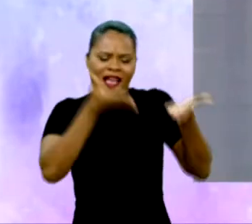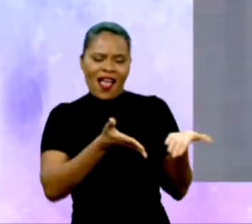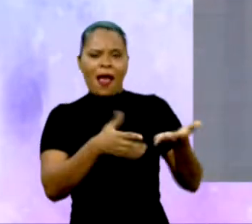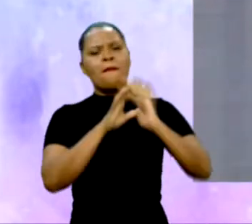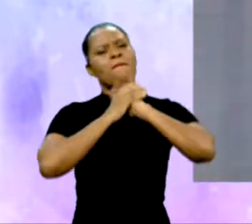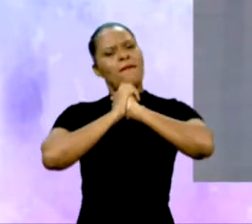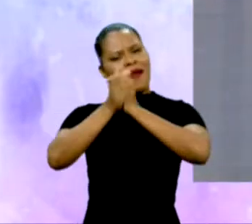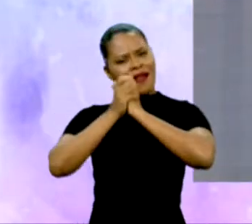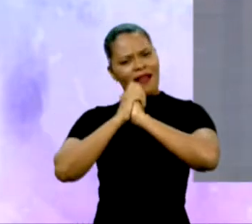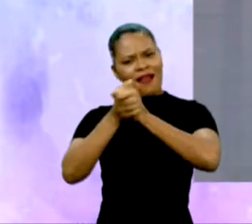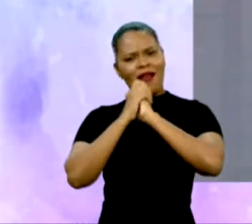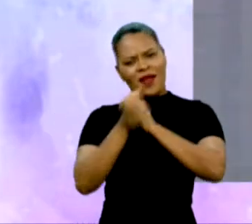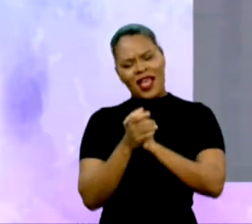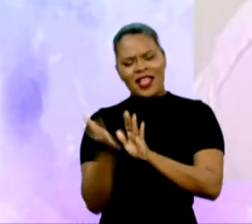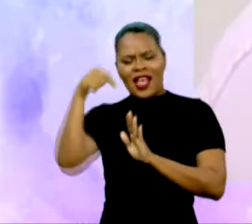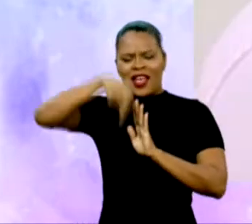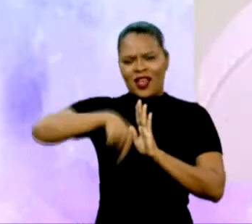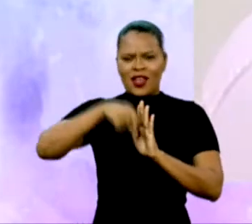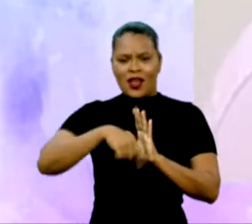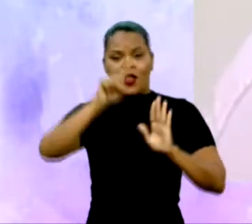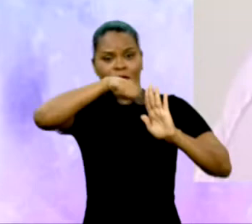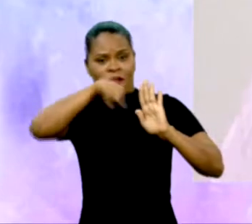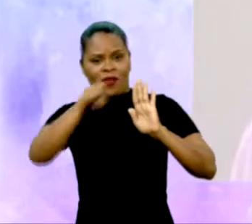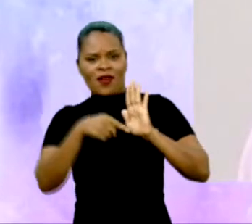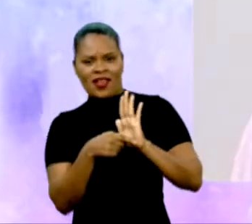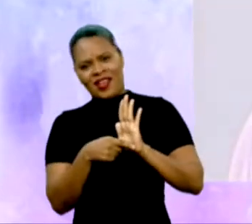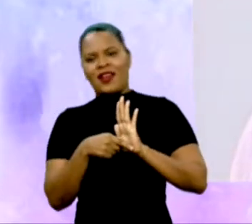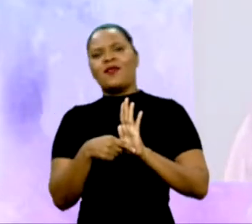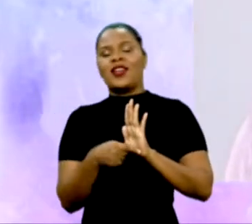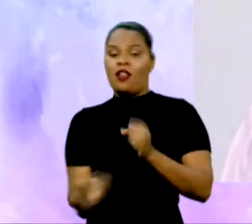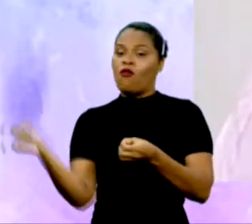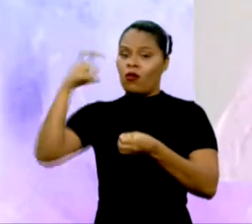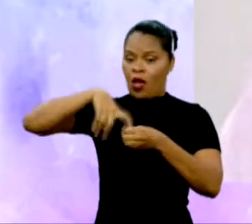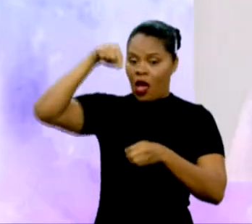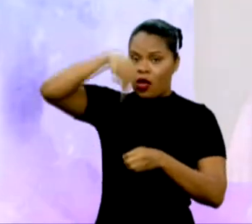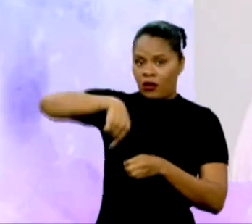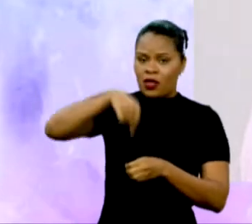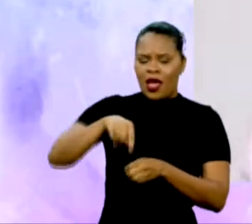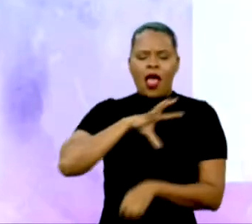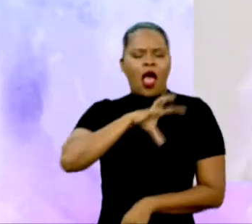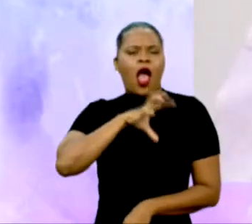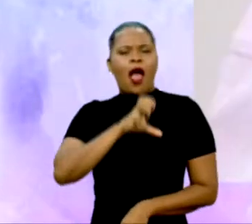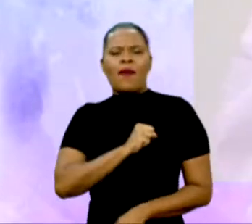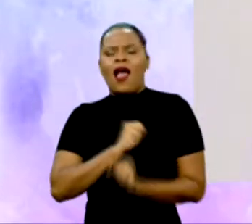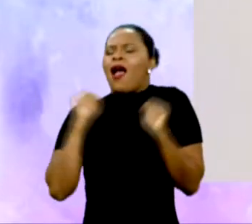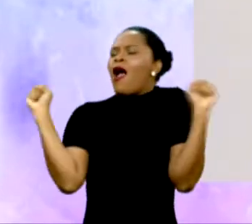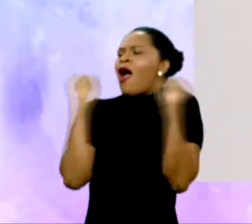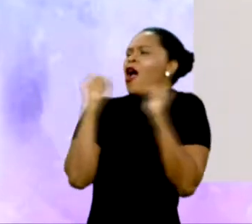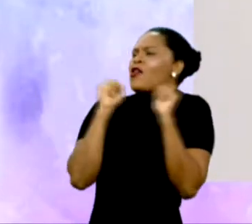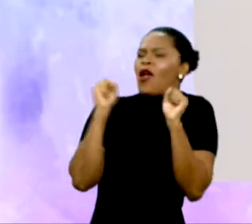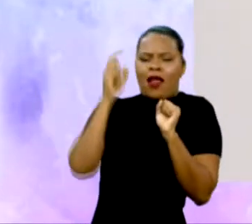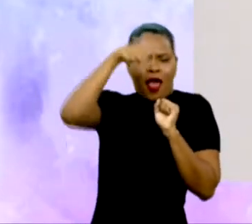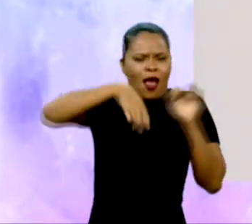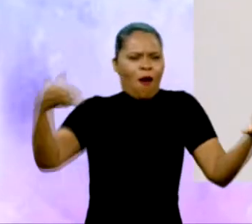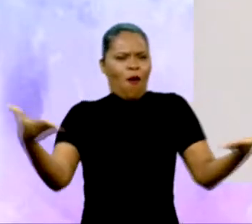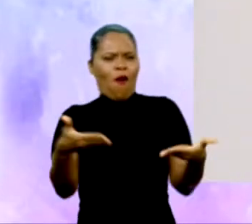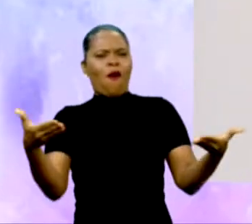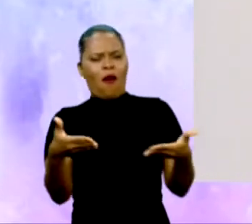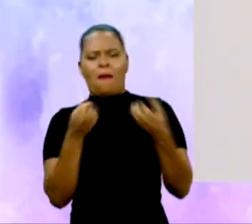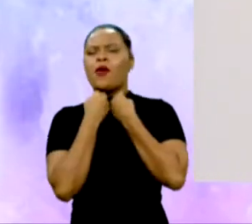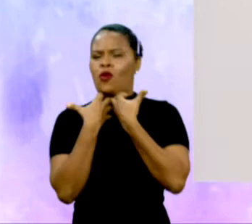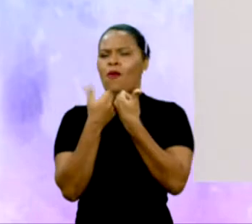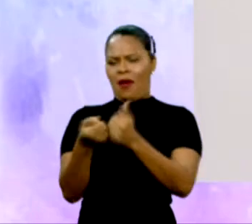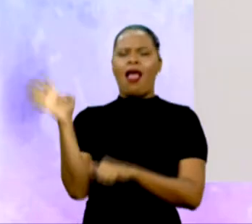Realmente é um prazer mesmo estar no seu programa, tá? Desde a primeira vez que eu vi o seu programa, eu me apaixonei, adorei esse cenário maravilhoso. Bacana, né? Bacana.